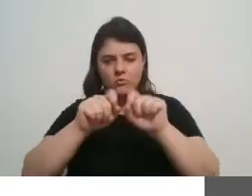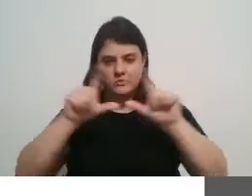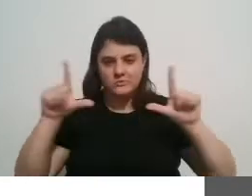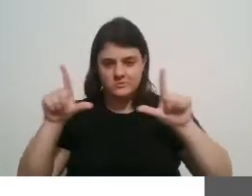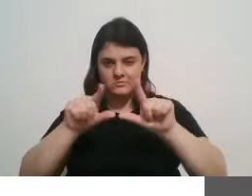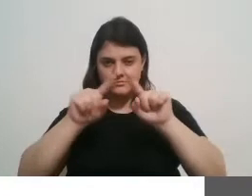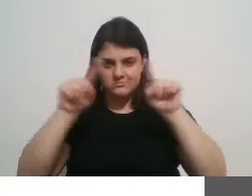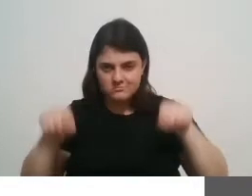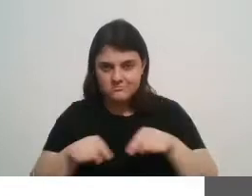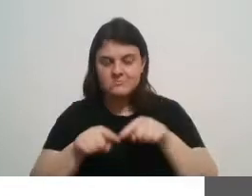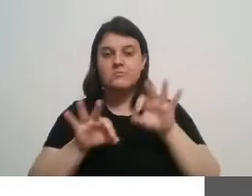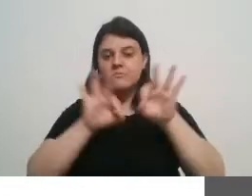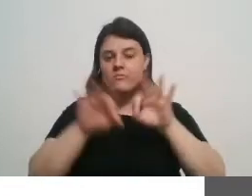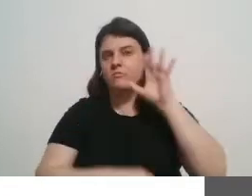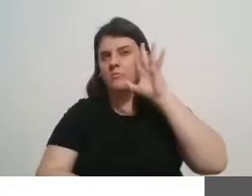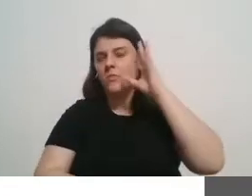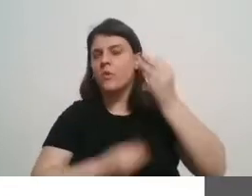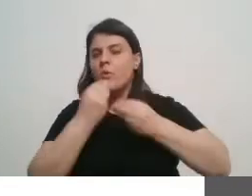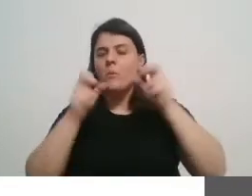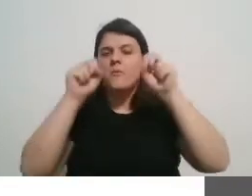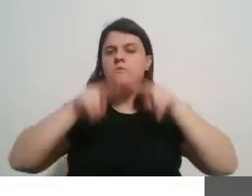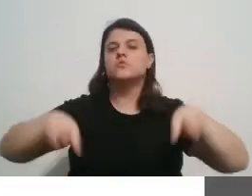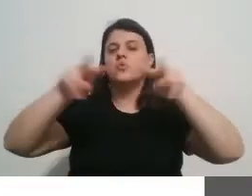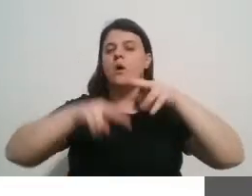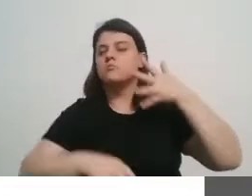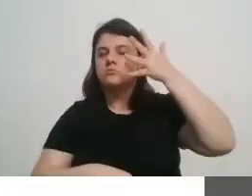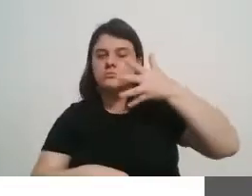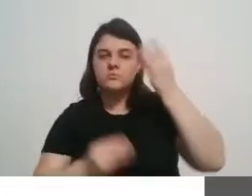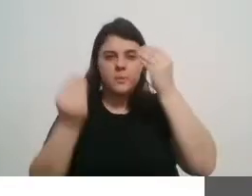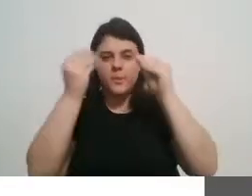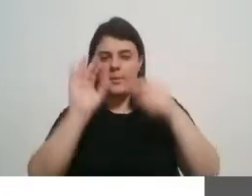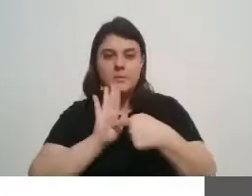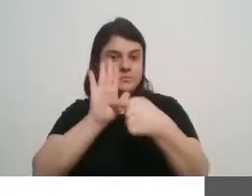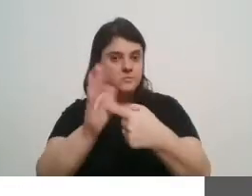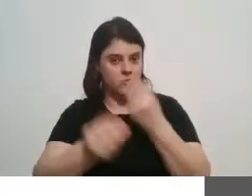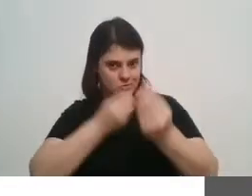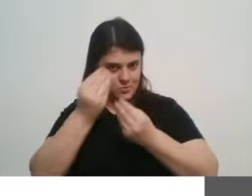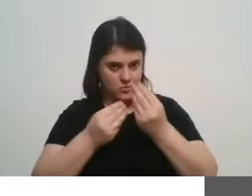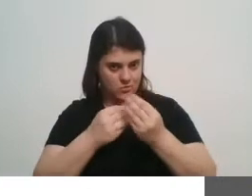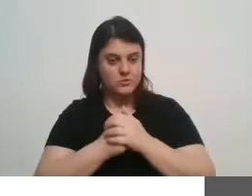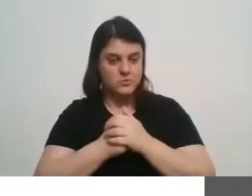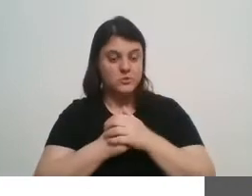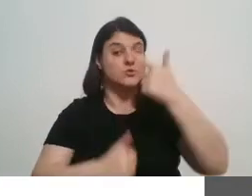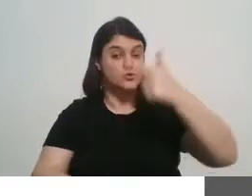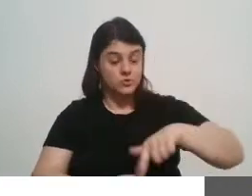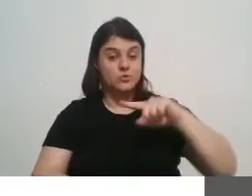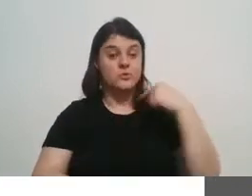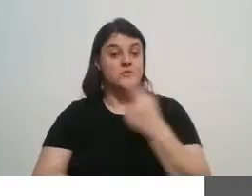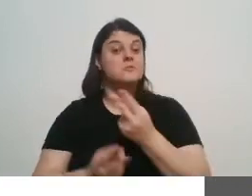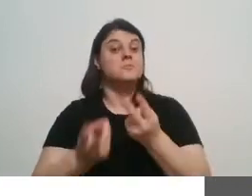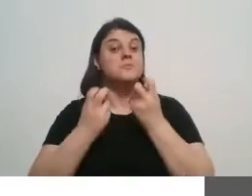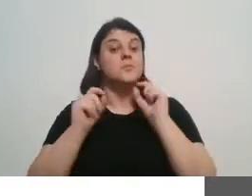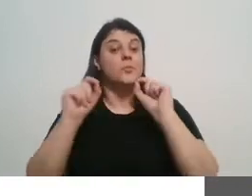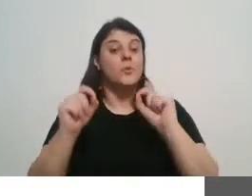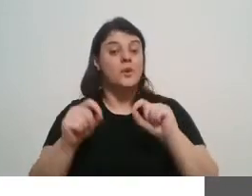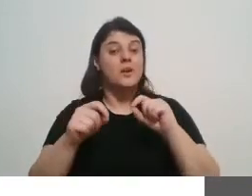começava a pensar naquele discurso visual que o jornal ia apresentar. Ou seja, de novo, a gente começa a perceber que aquela